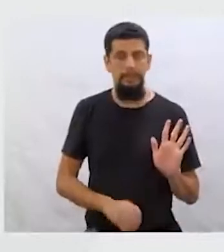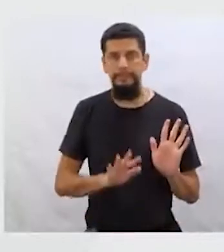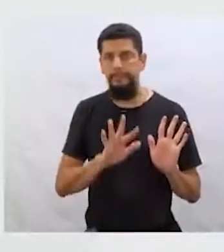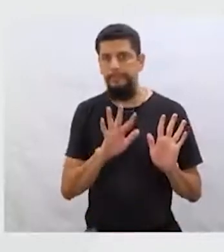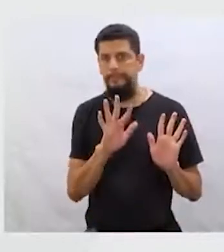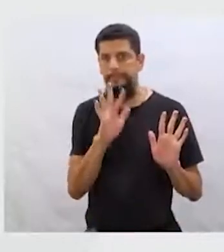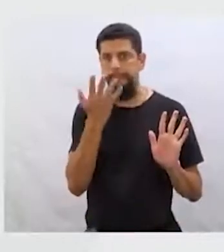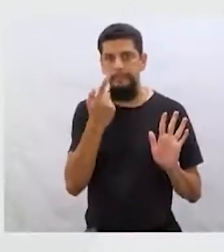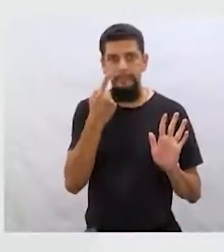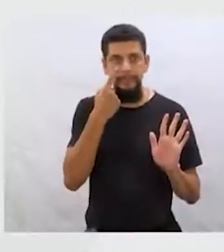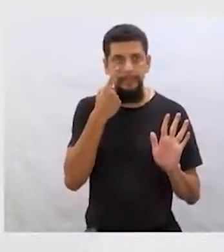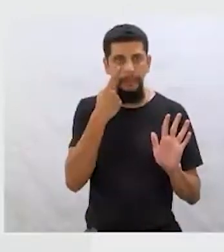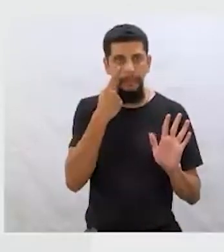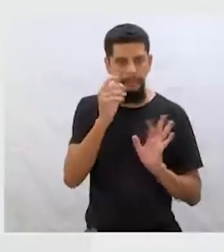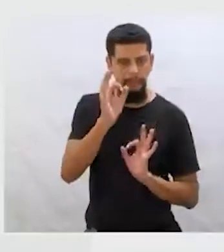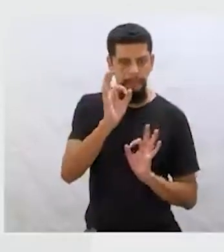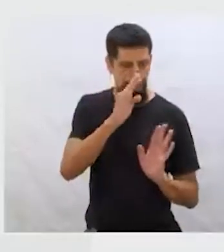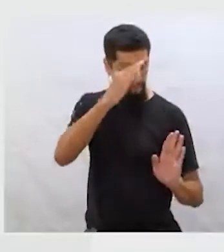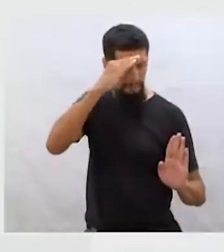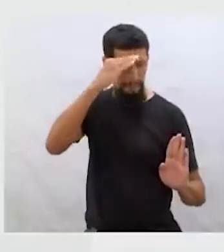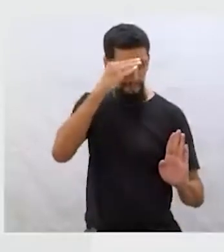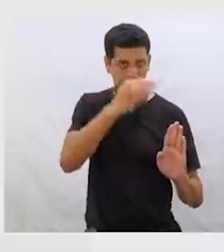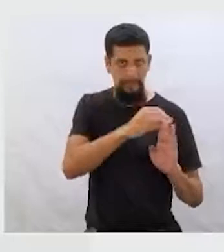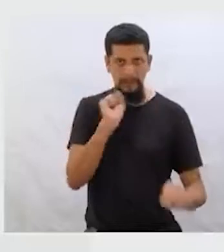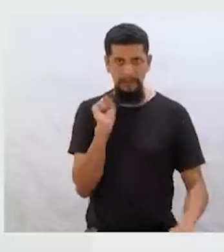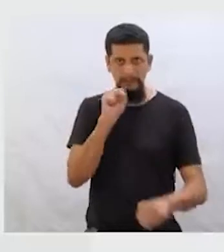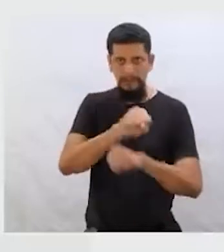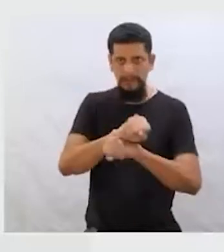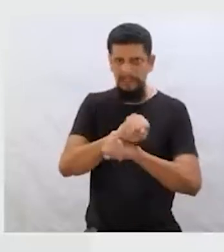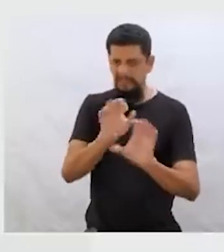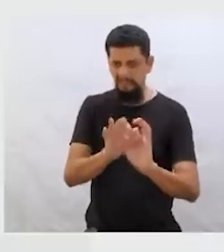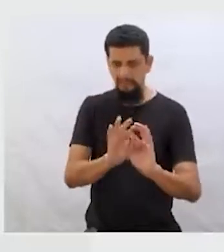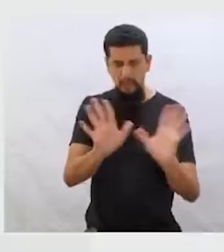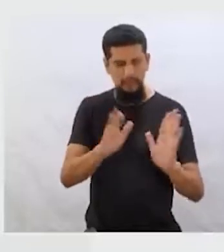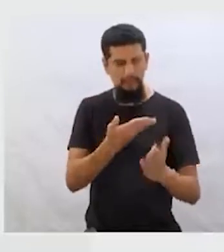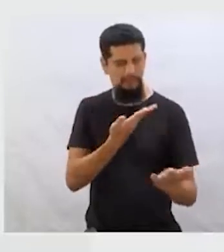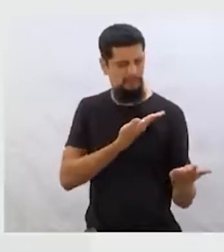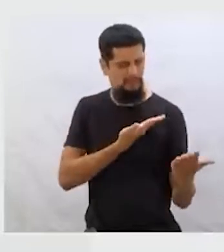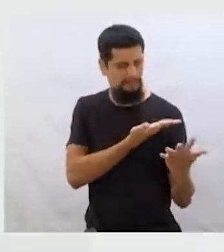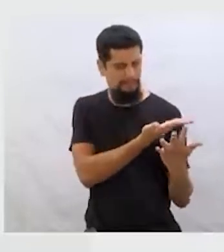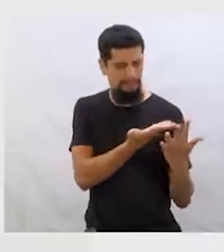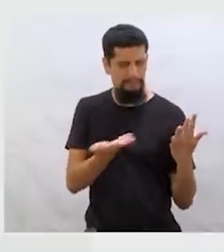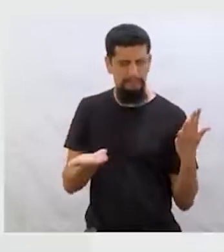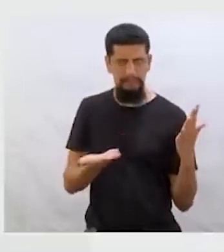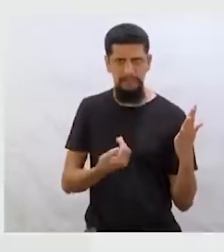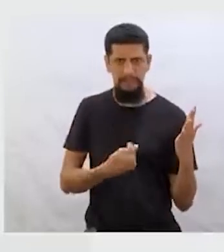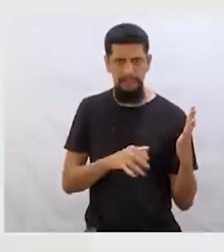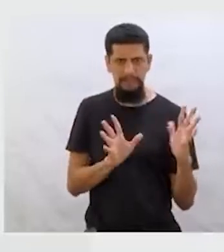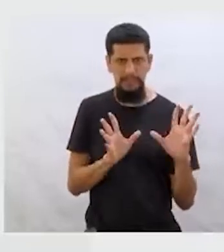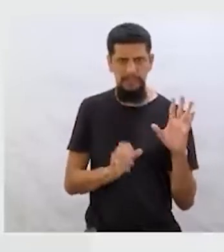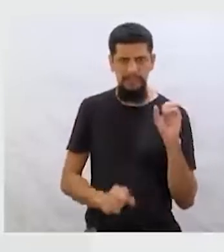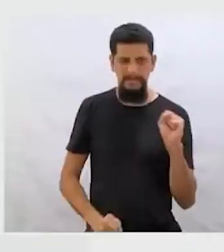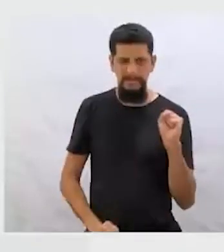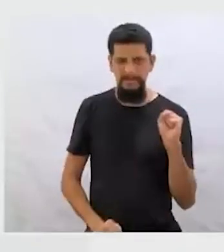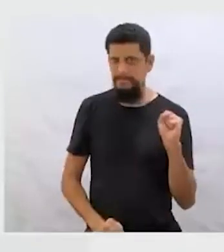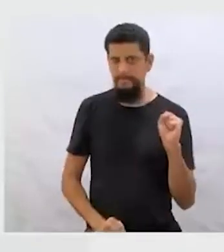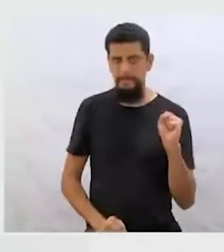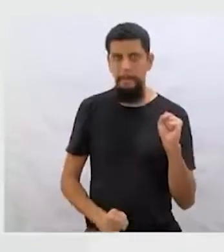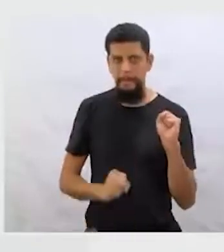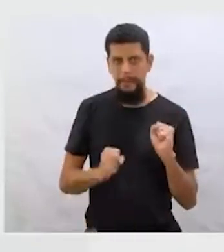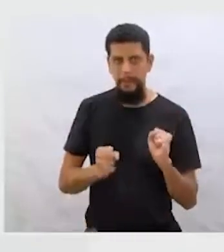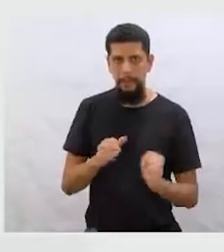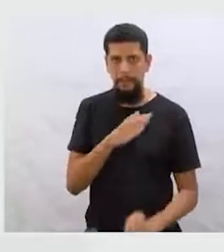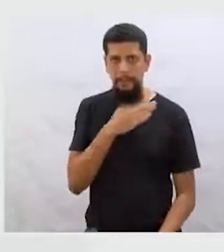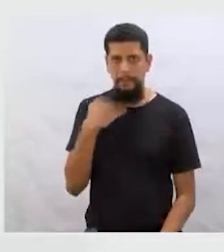Foi aí que ele ouviu uma ordem. Pare, solte os seus amigos. E em mão fechada, eles